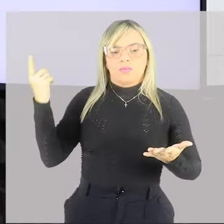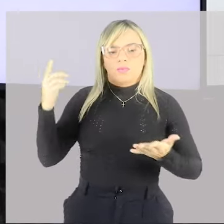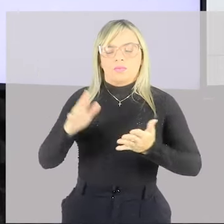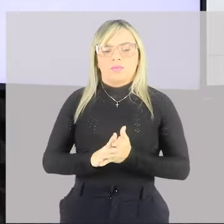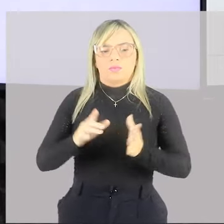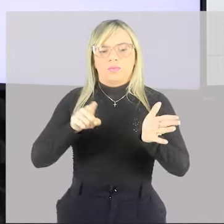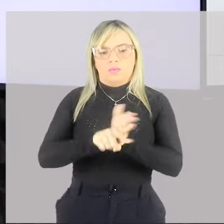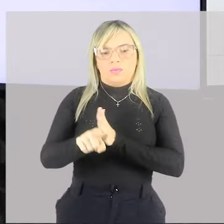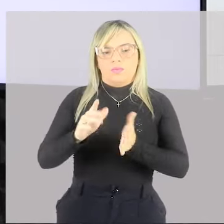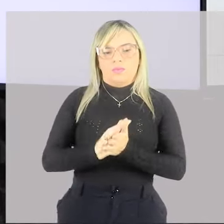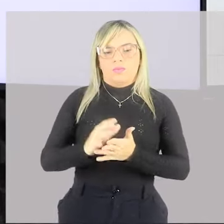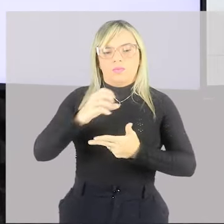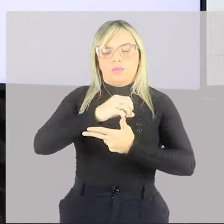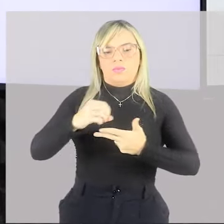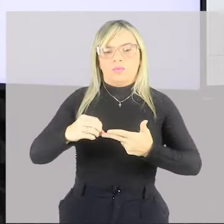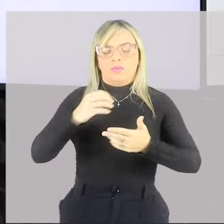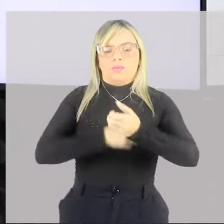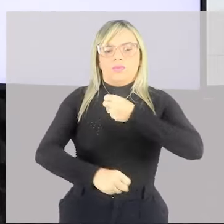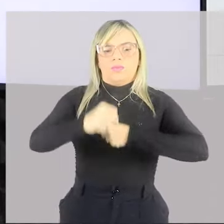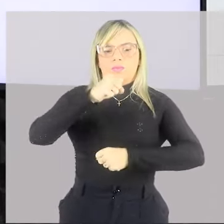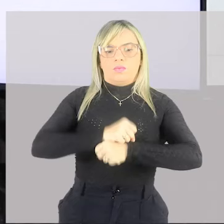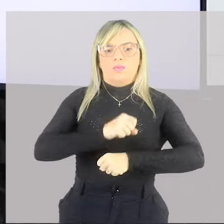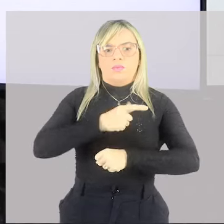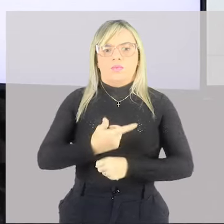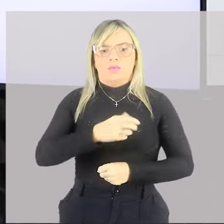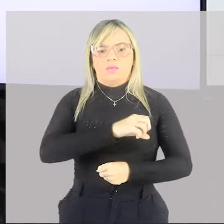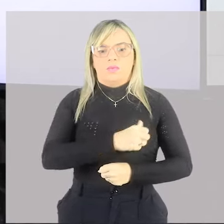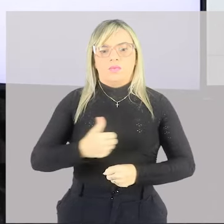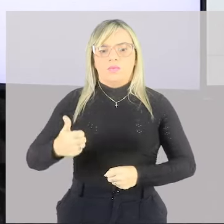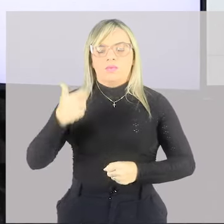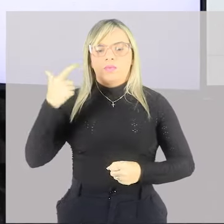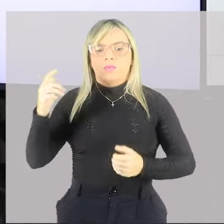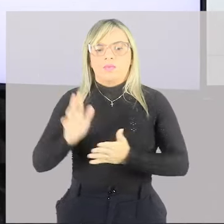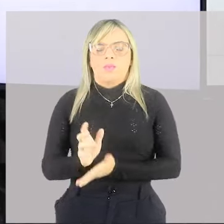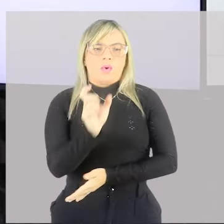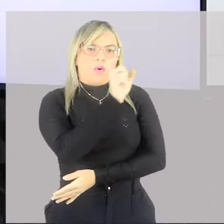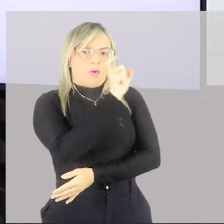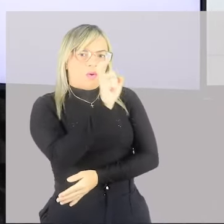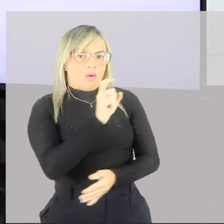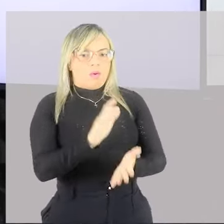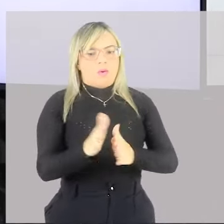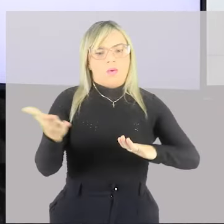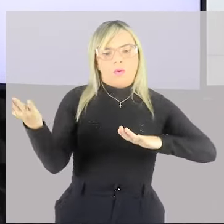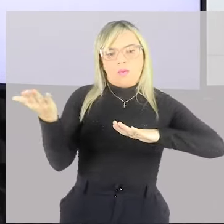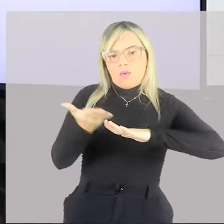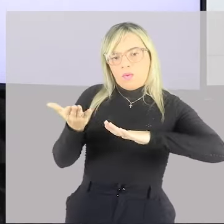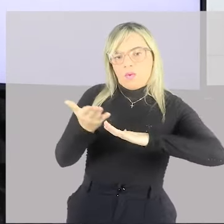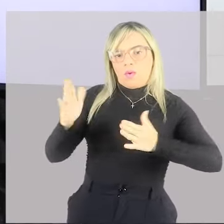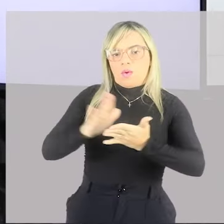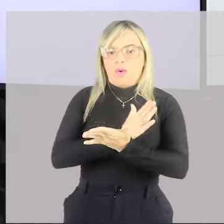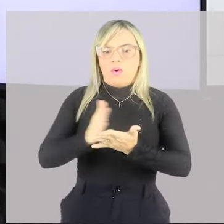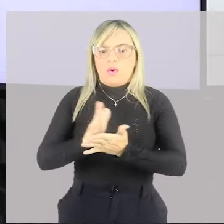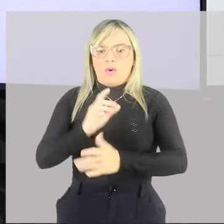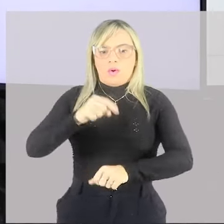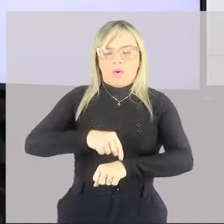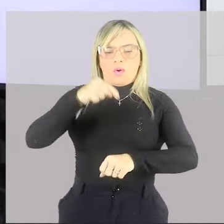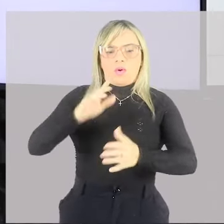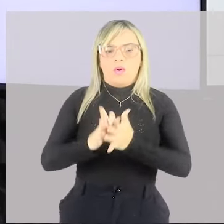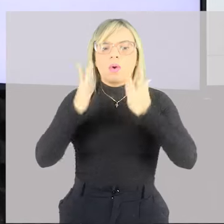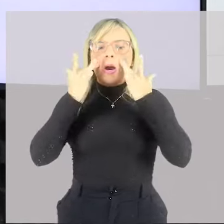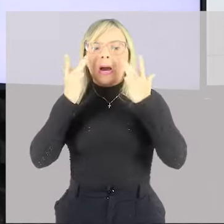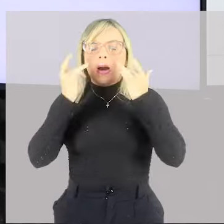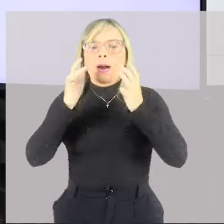ENEM 2011 o grafite contemporâneo considerado Em alguns momentos como uma arte